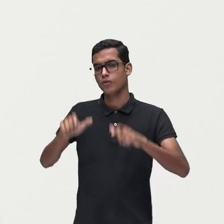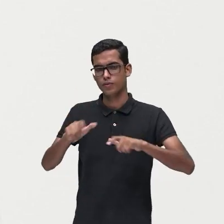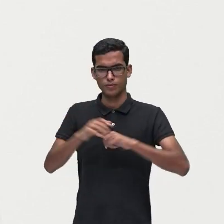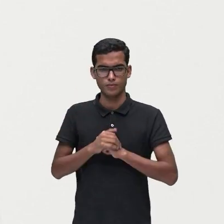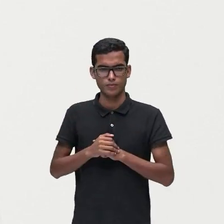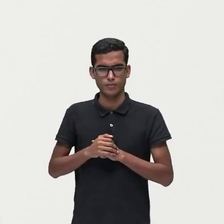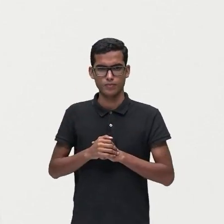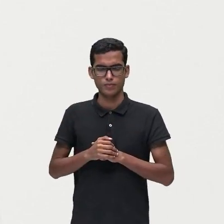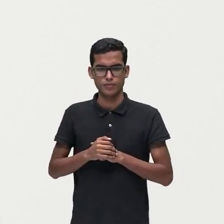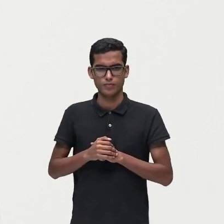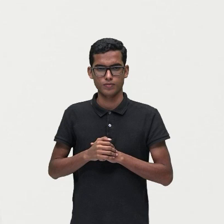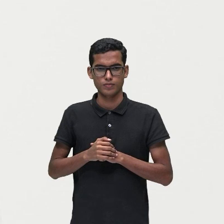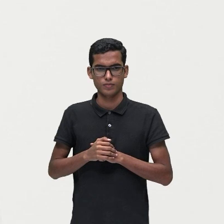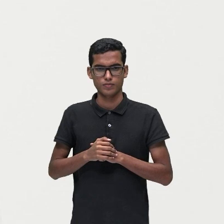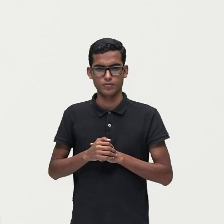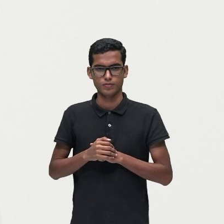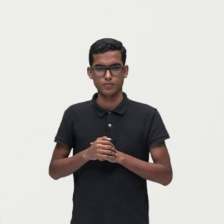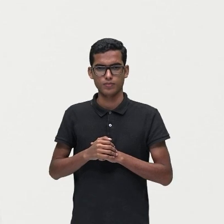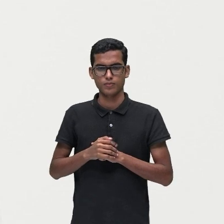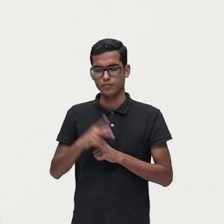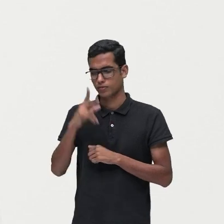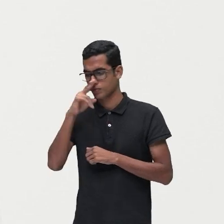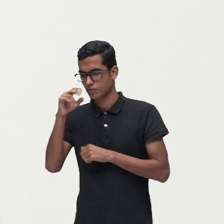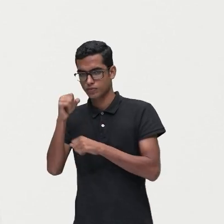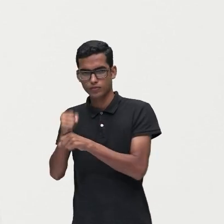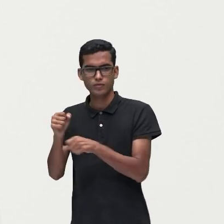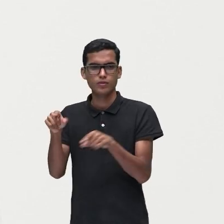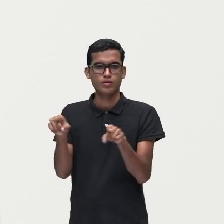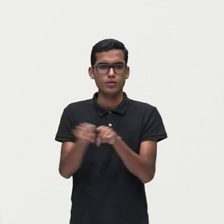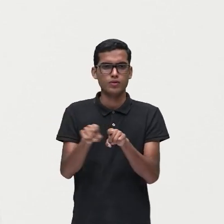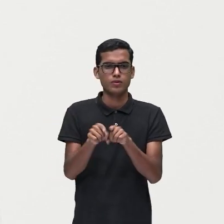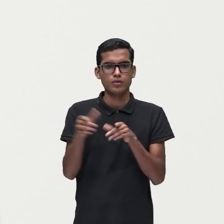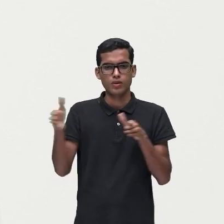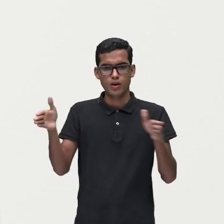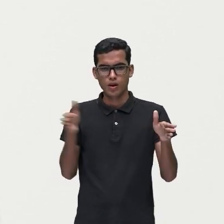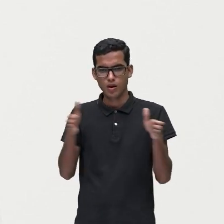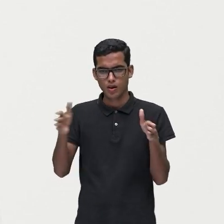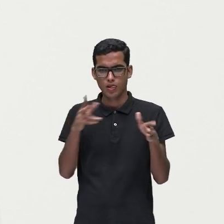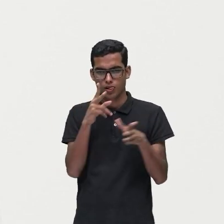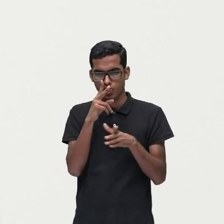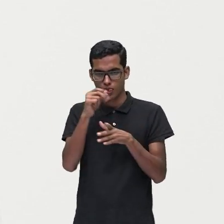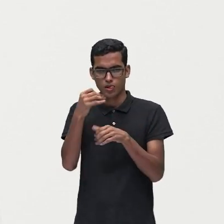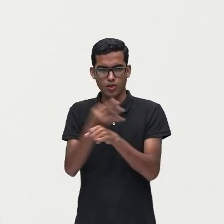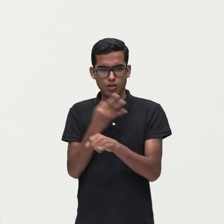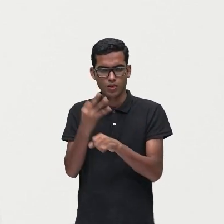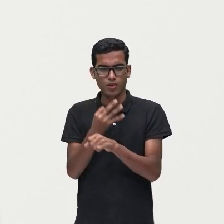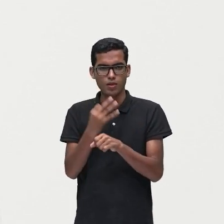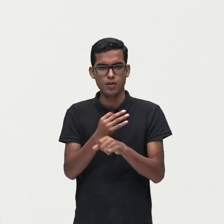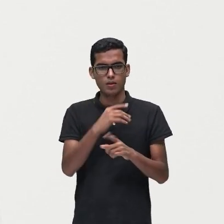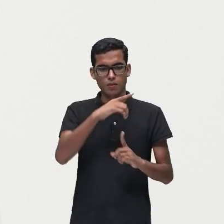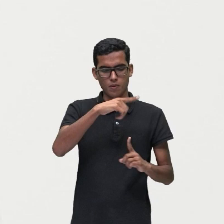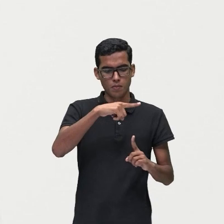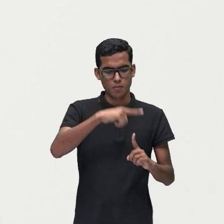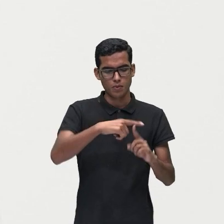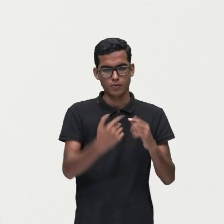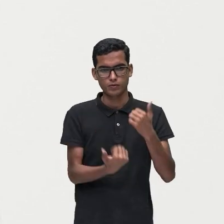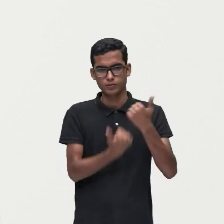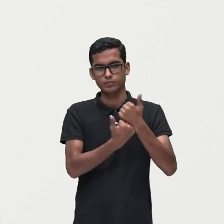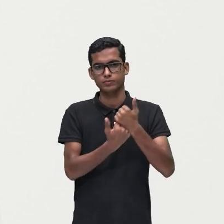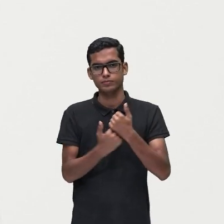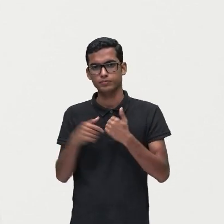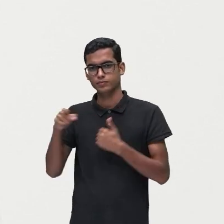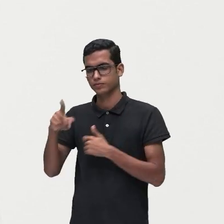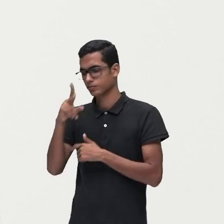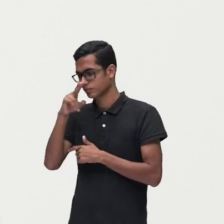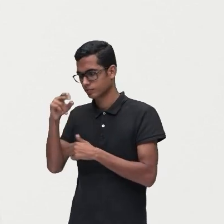o ponto de apoio e a força potente. Olha só como já muda, né? O que vai estar no meio é